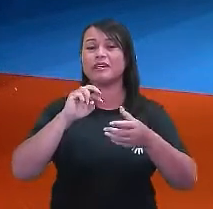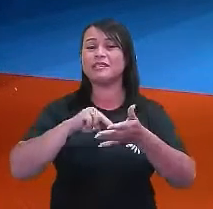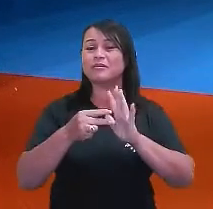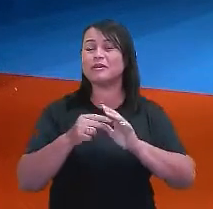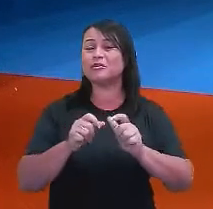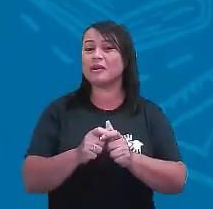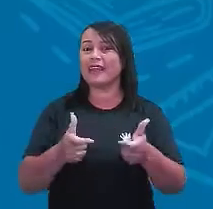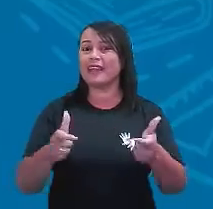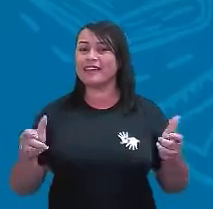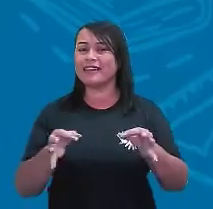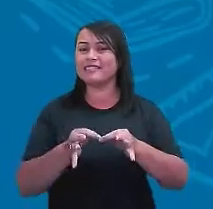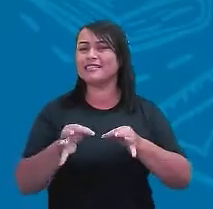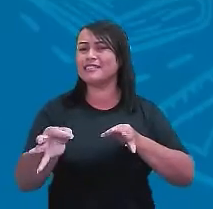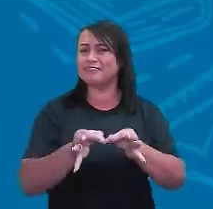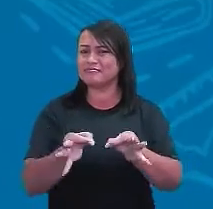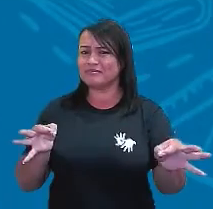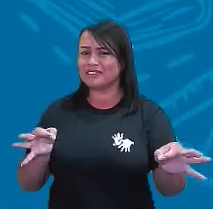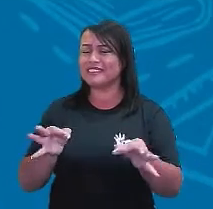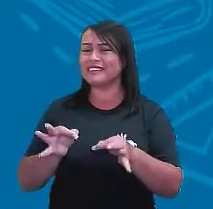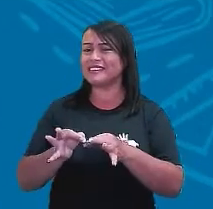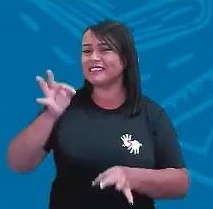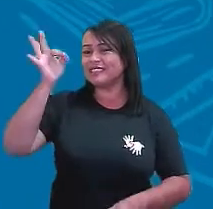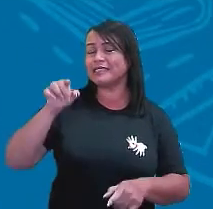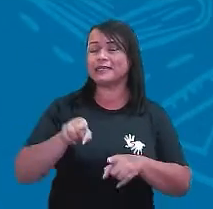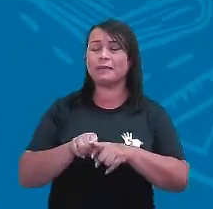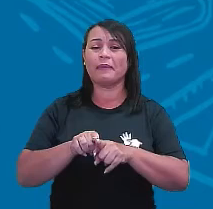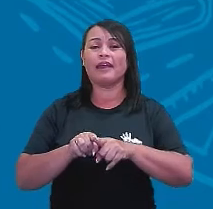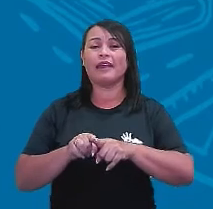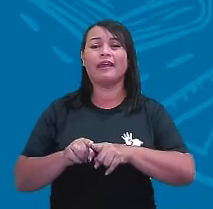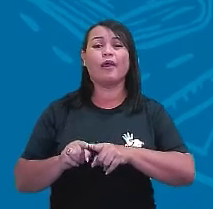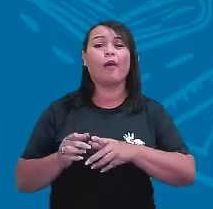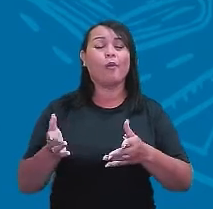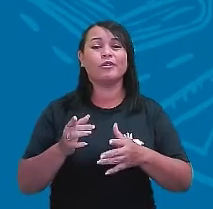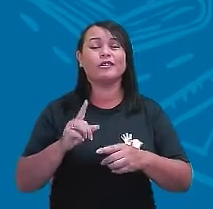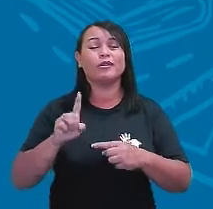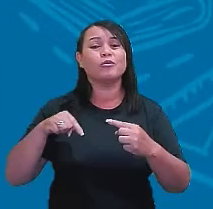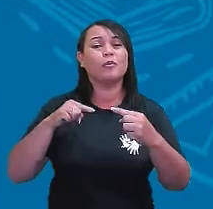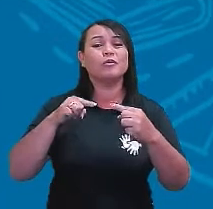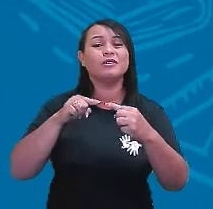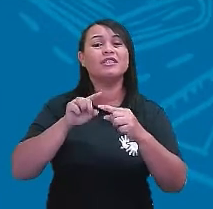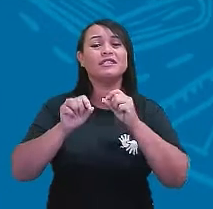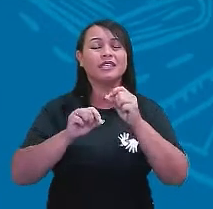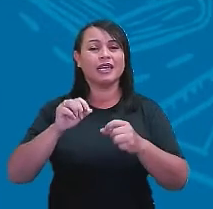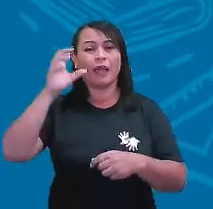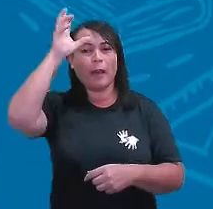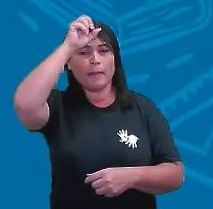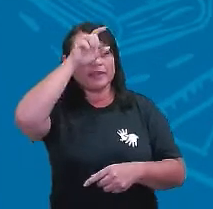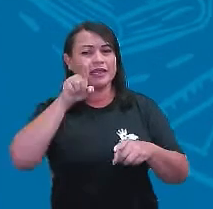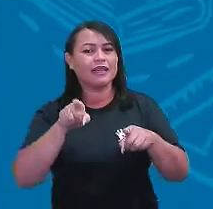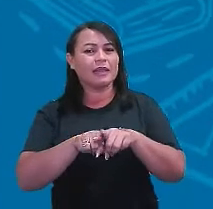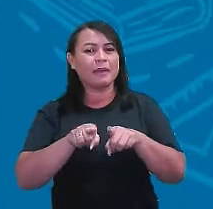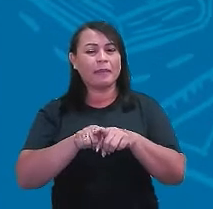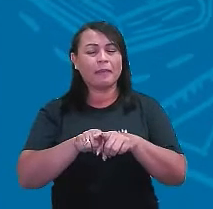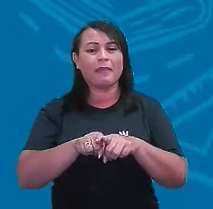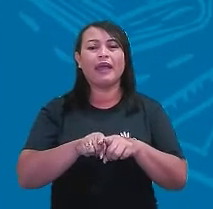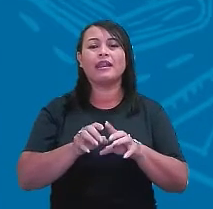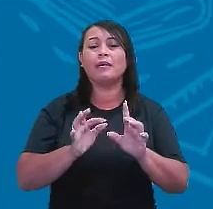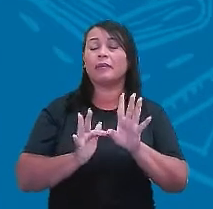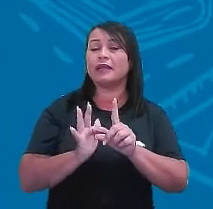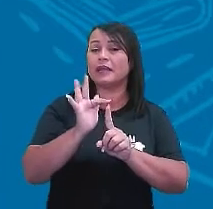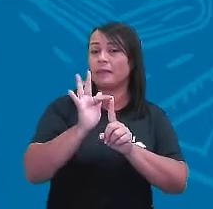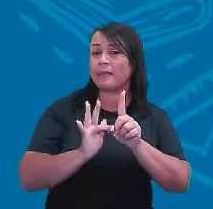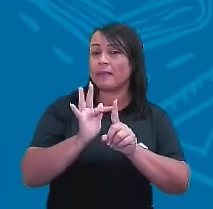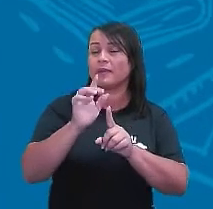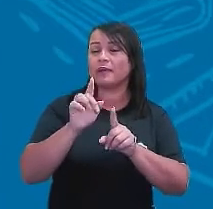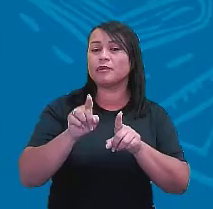e medidas. O nosso objeto de conhecimento será medidas de temperatura em graus Celsius, construção de gráficos para